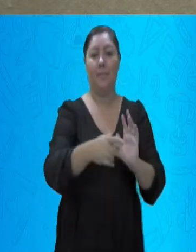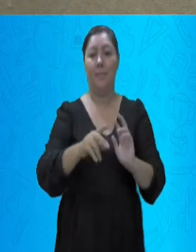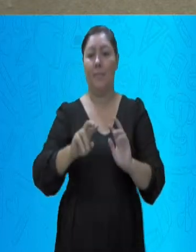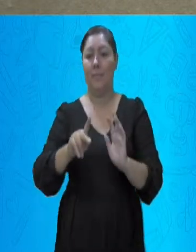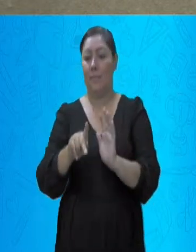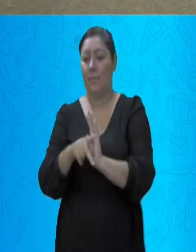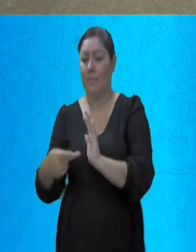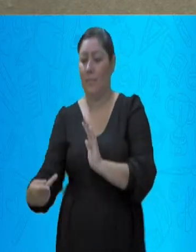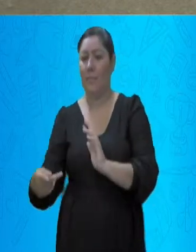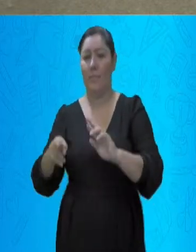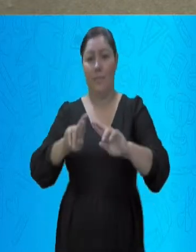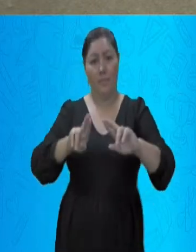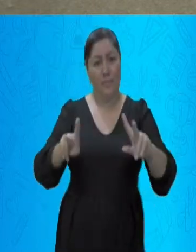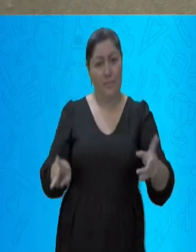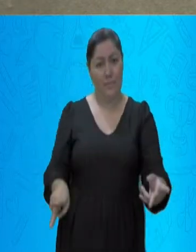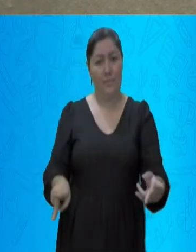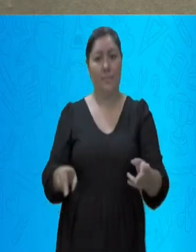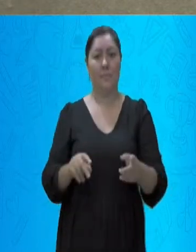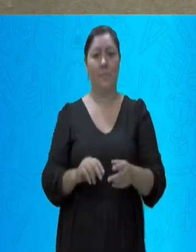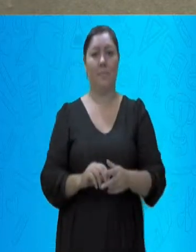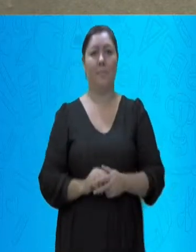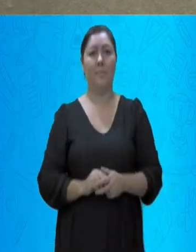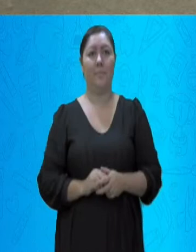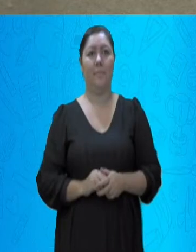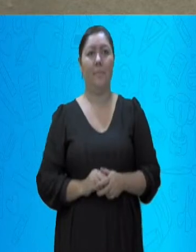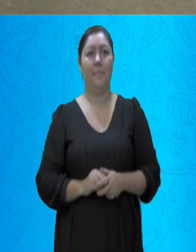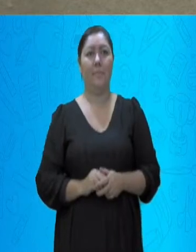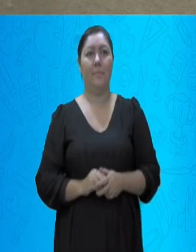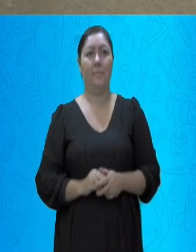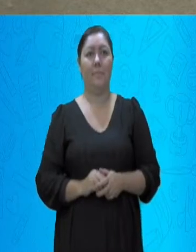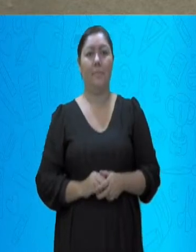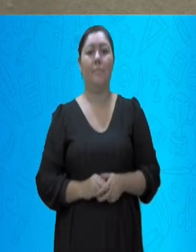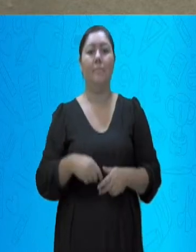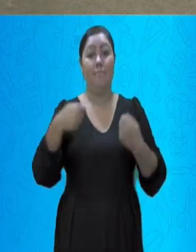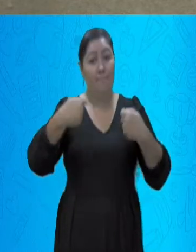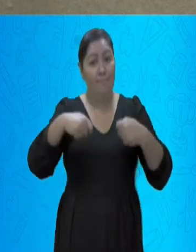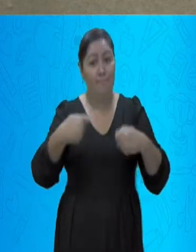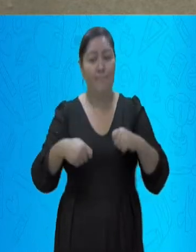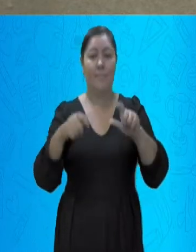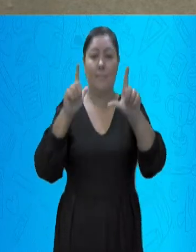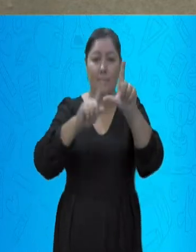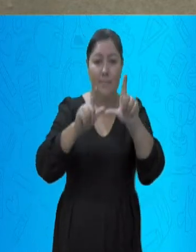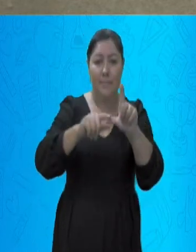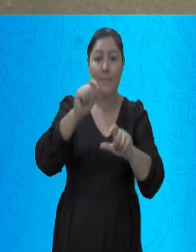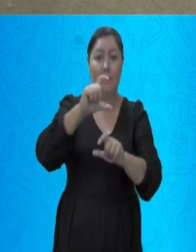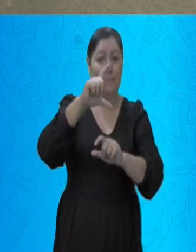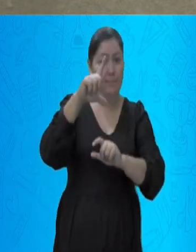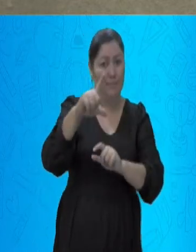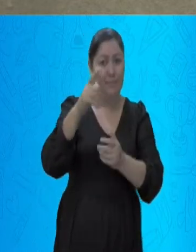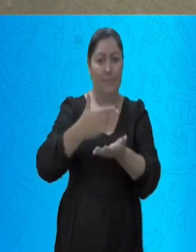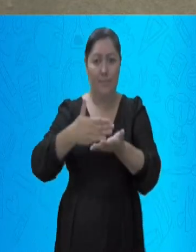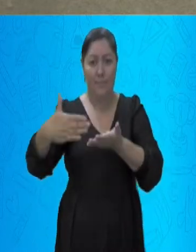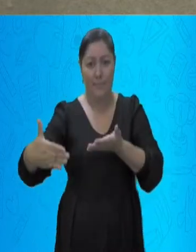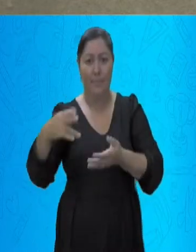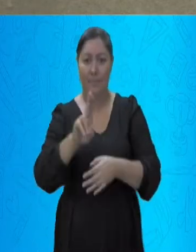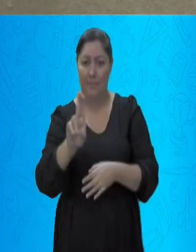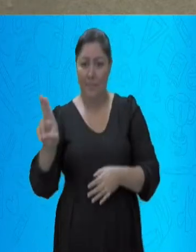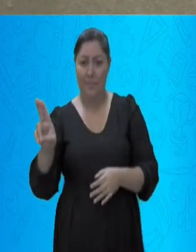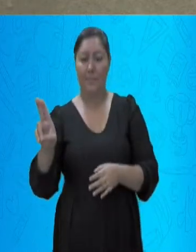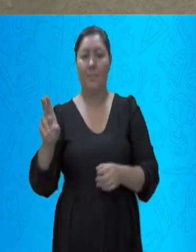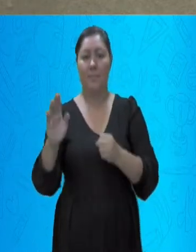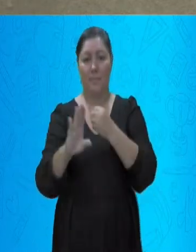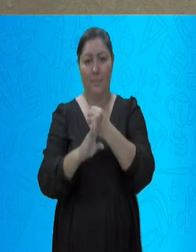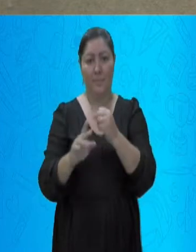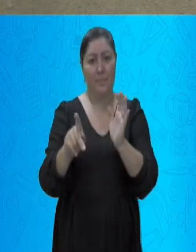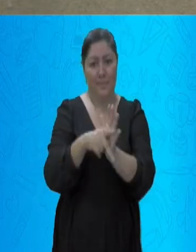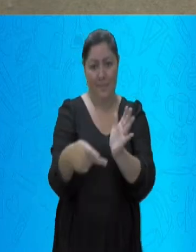se esqueçam de usar letras maiúsculas para iniciar os nomes dos substantivos próprios.